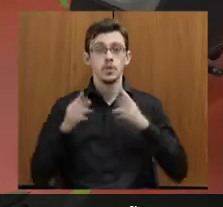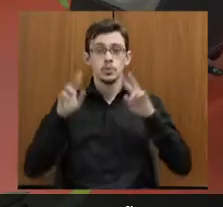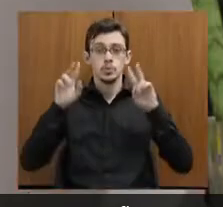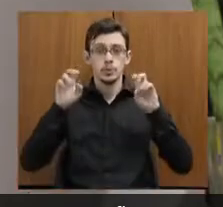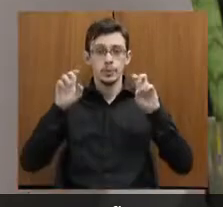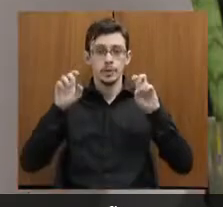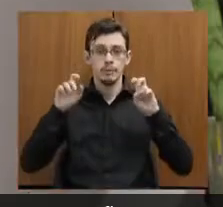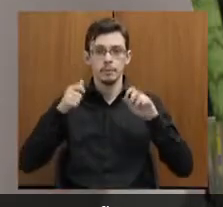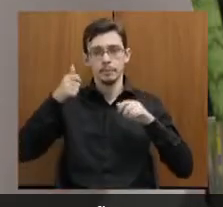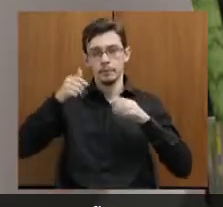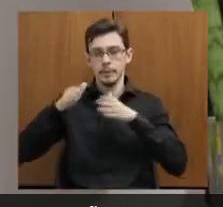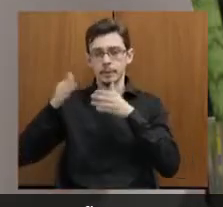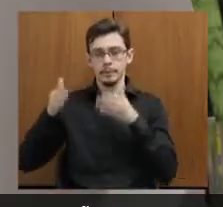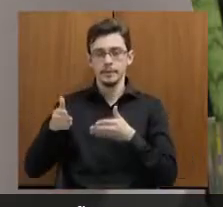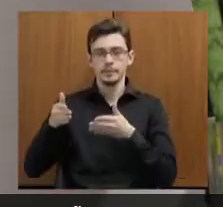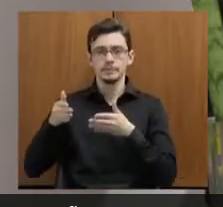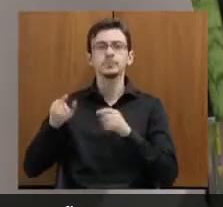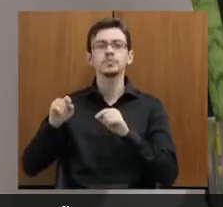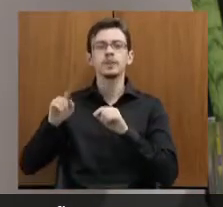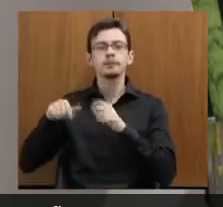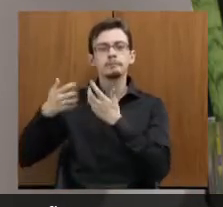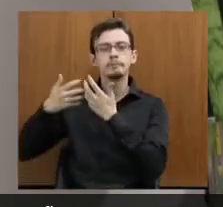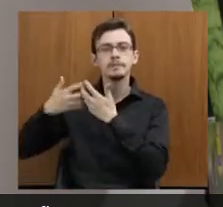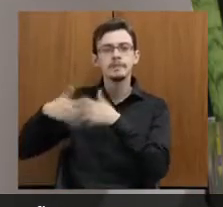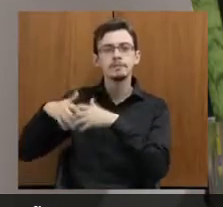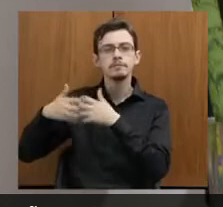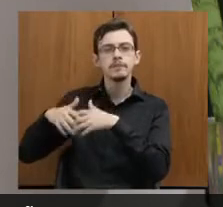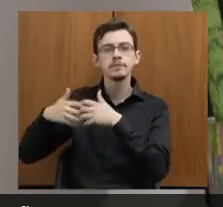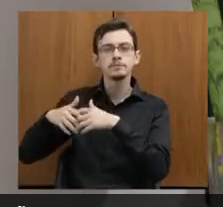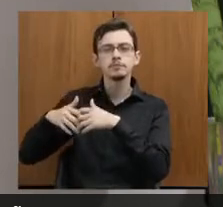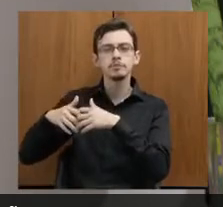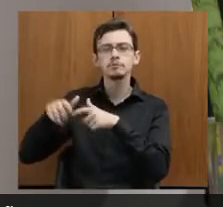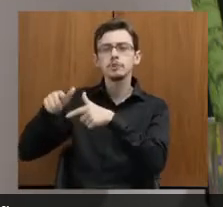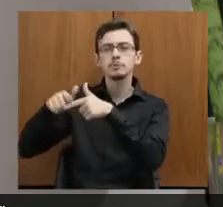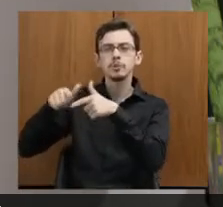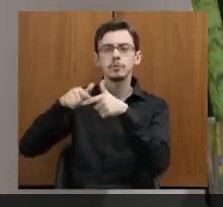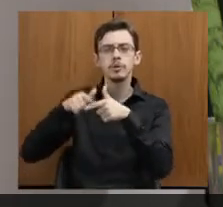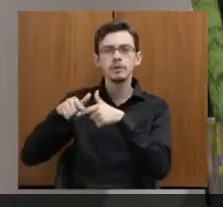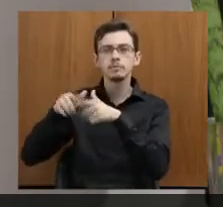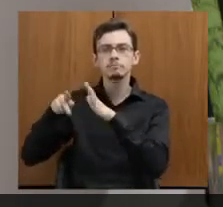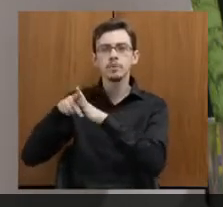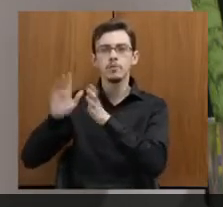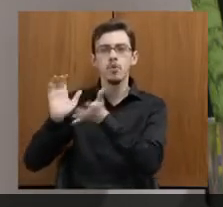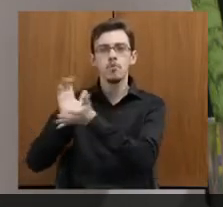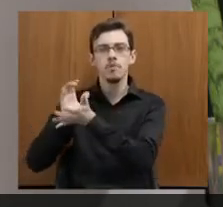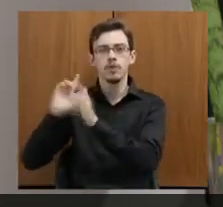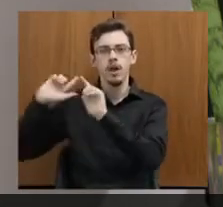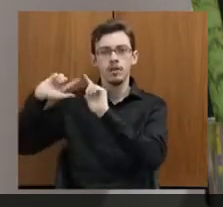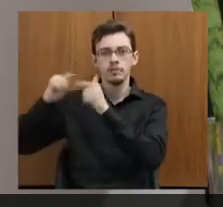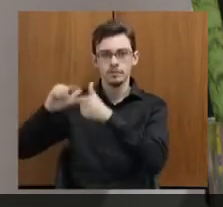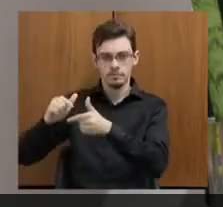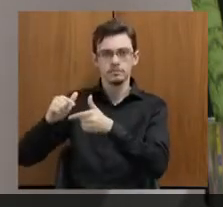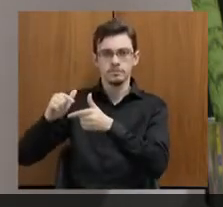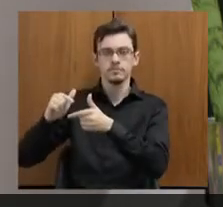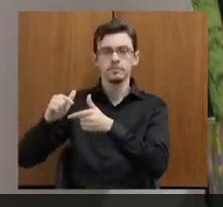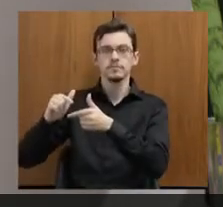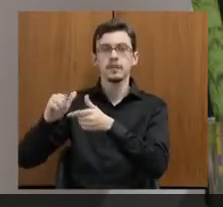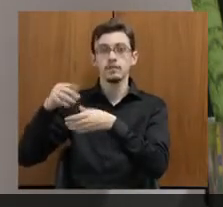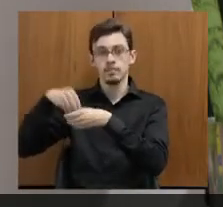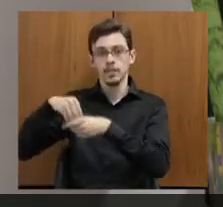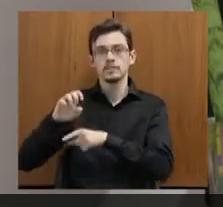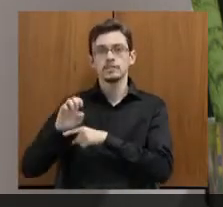tema da primeira mesa é reflexões sobre Os Atuais problemas das Comunidades tradicionais de matriz africana